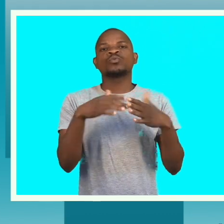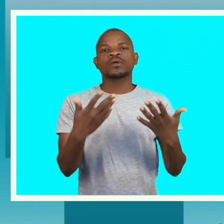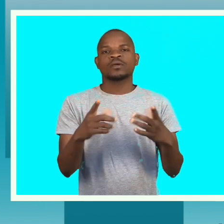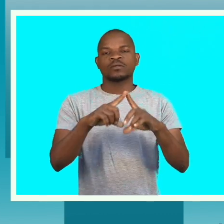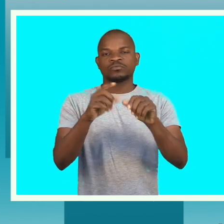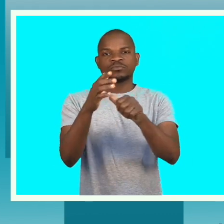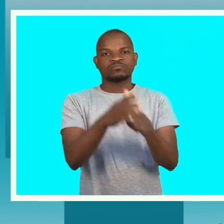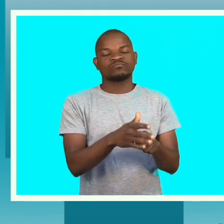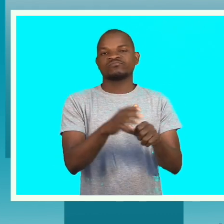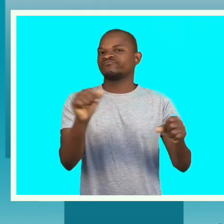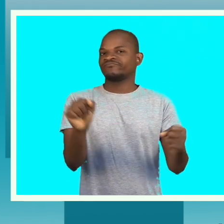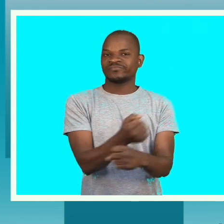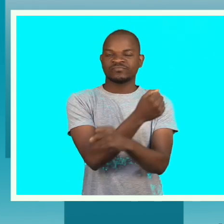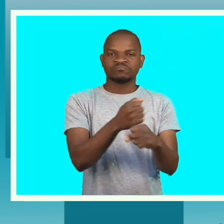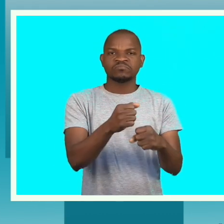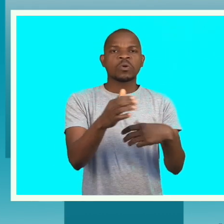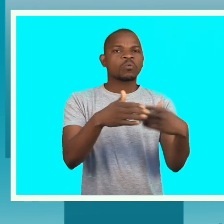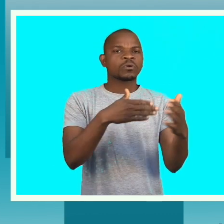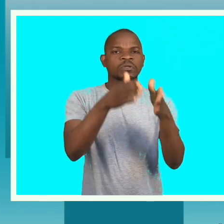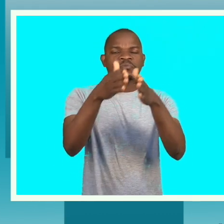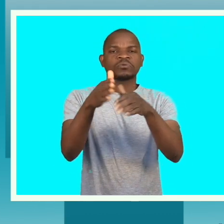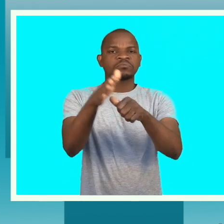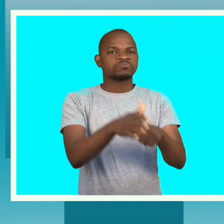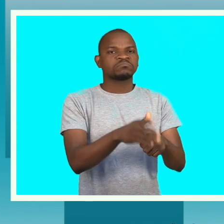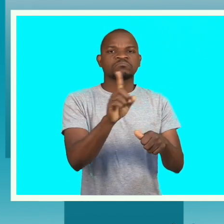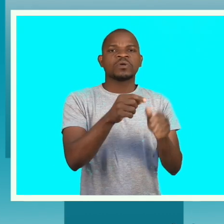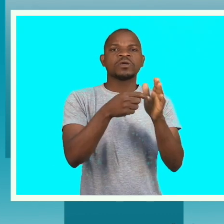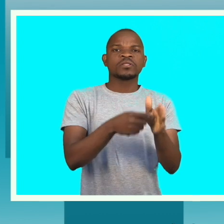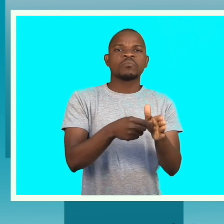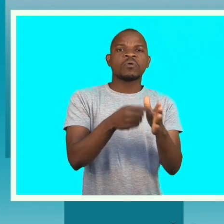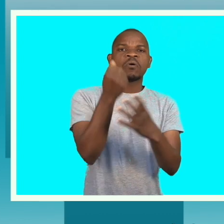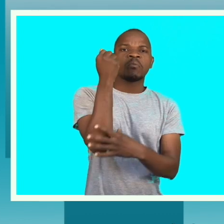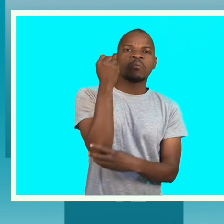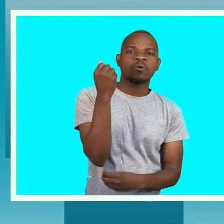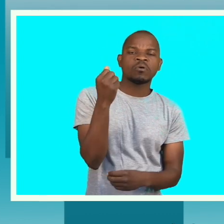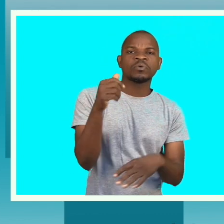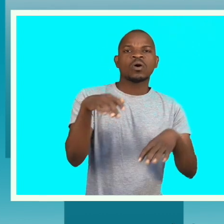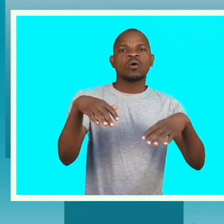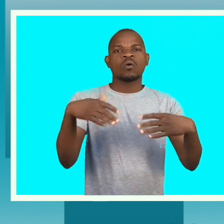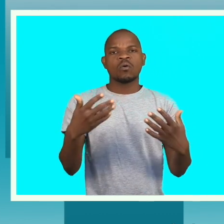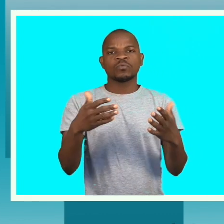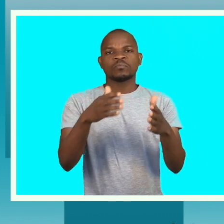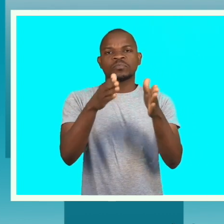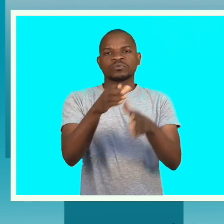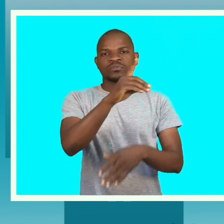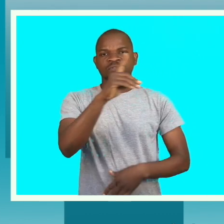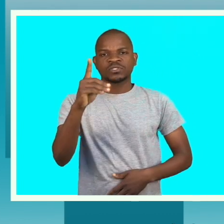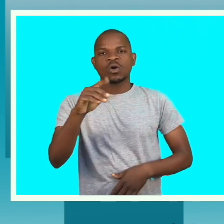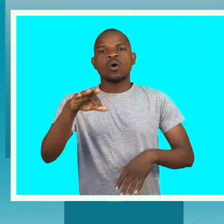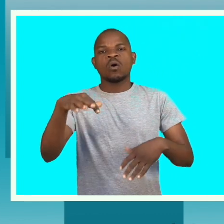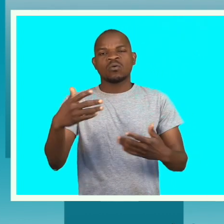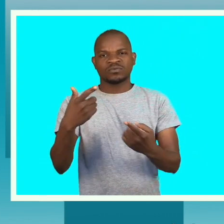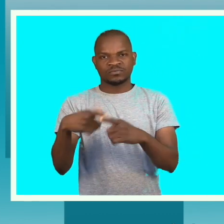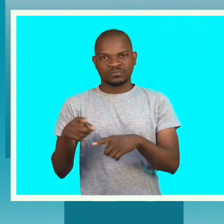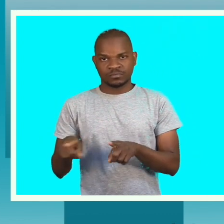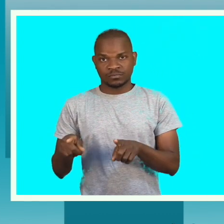discriminação de qualquer pessoa pela sua condição, quer econômica, social, física ou de